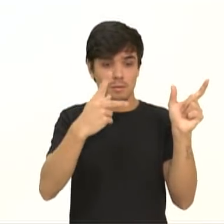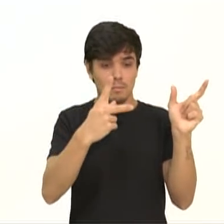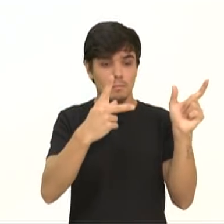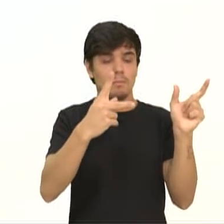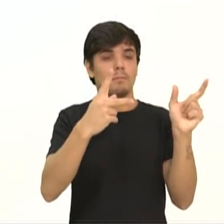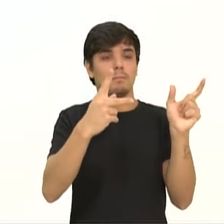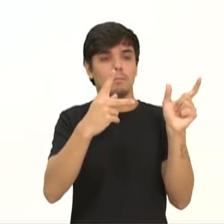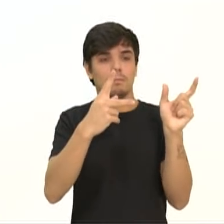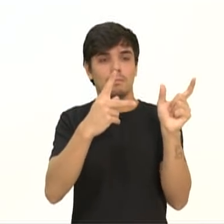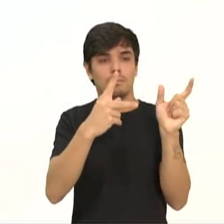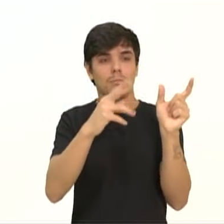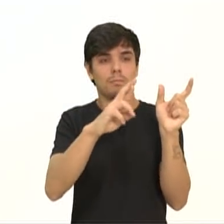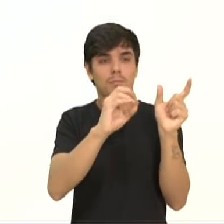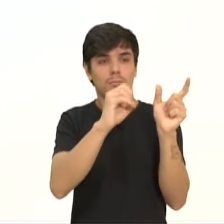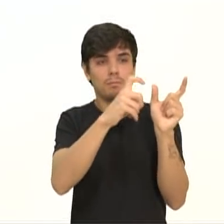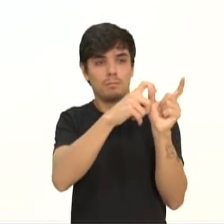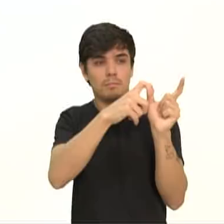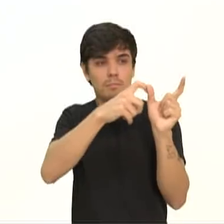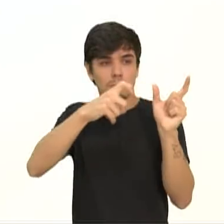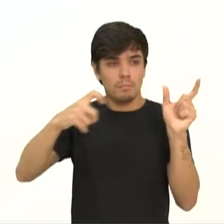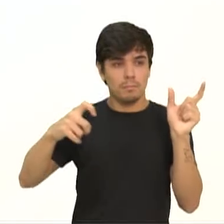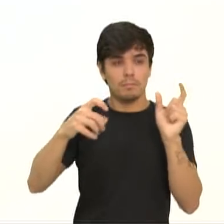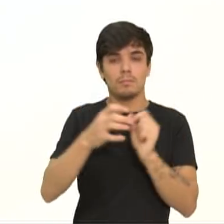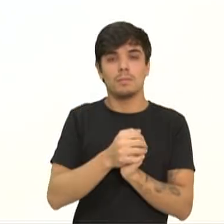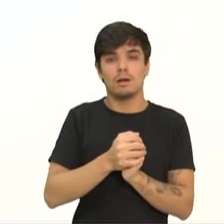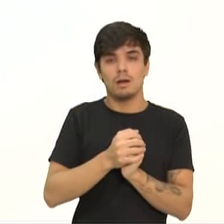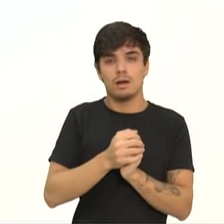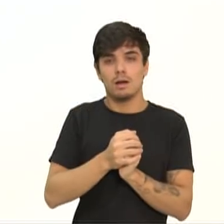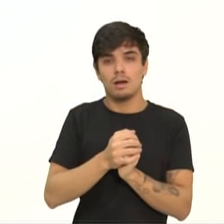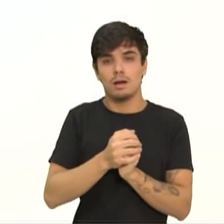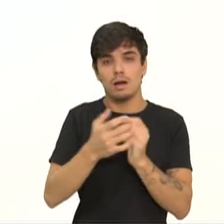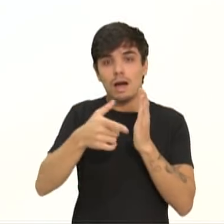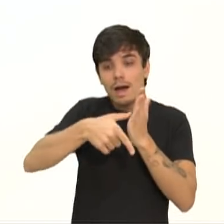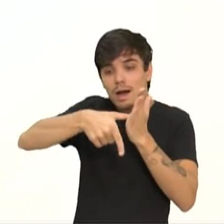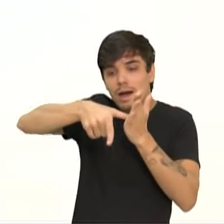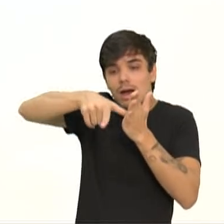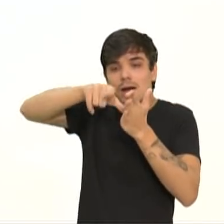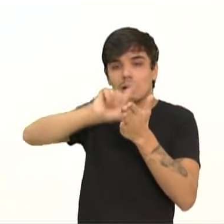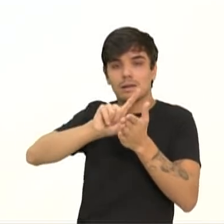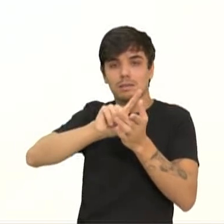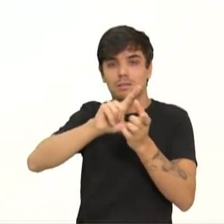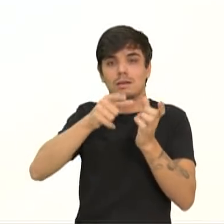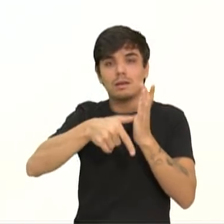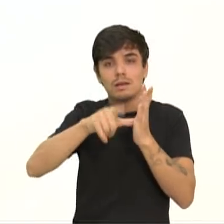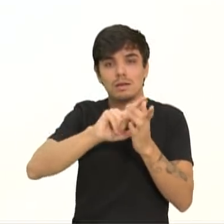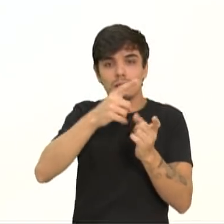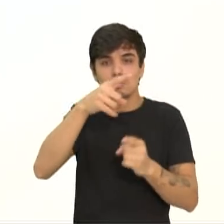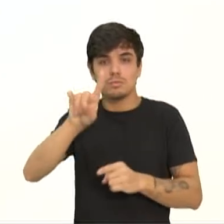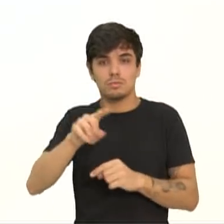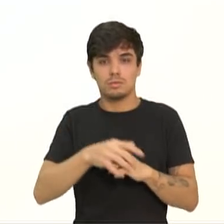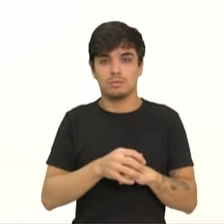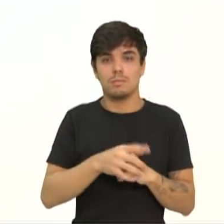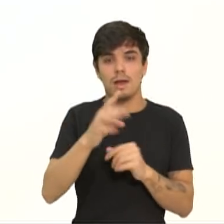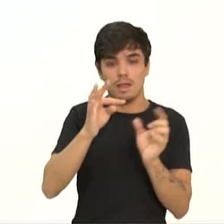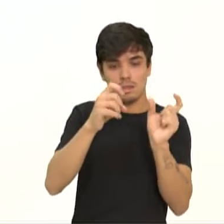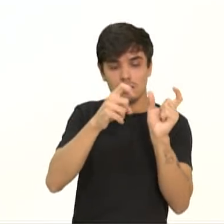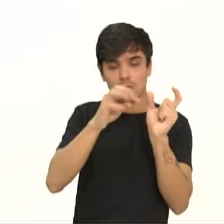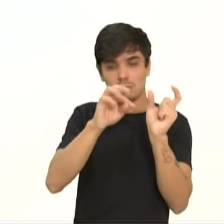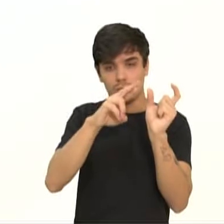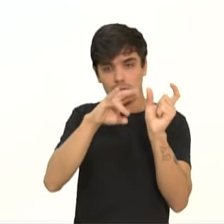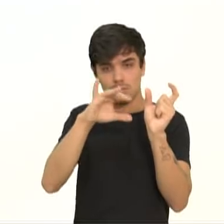Proparoxítona, quando a antepenúltima sílaba é tônica. Antepenúltima, hein?